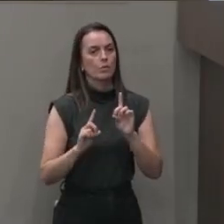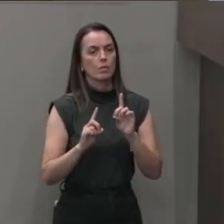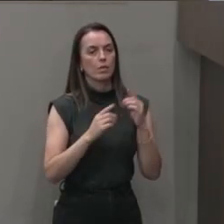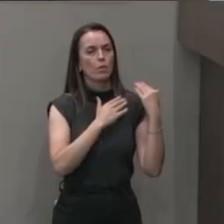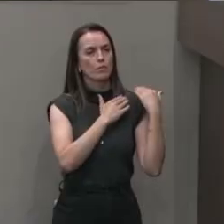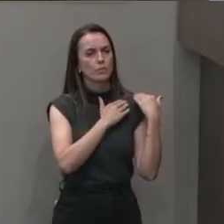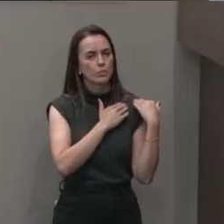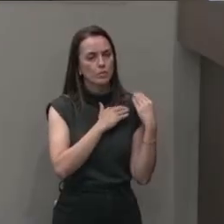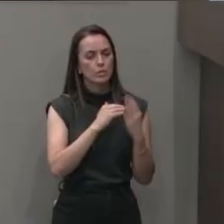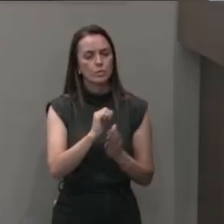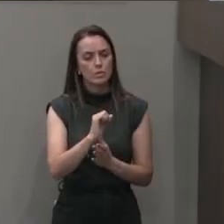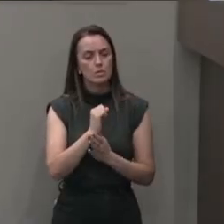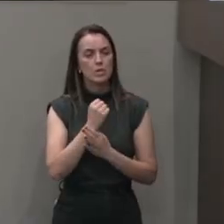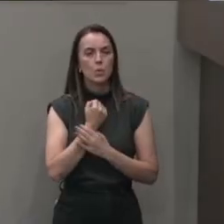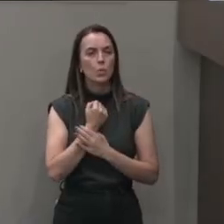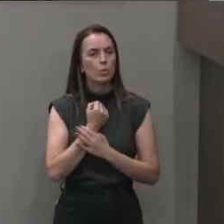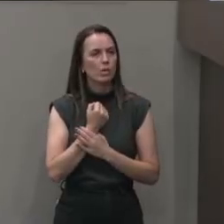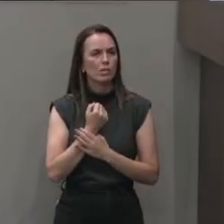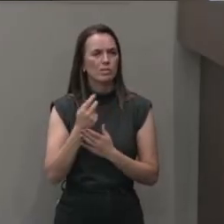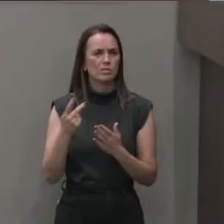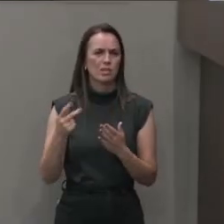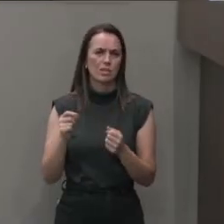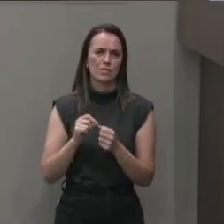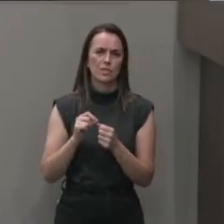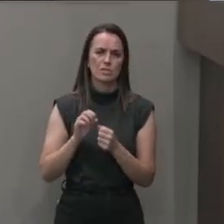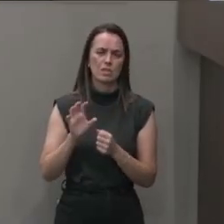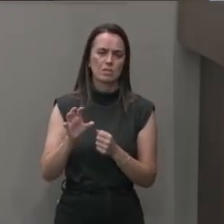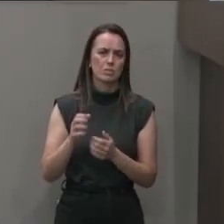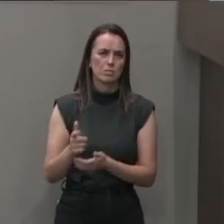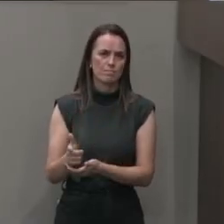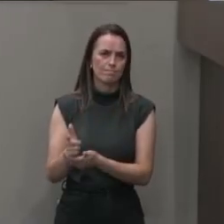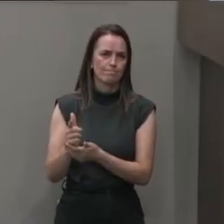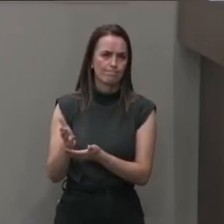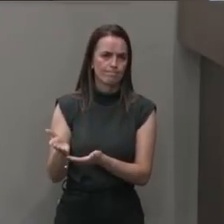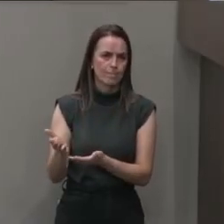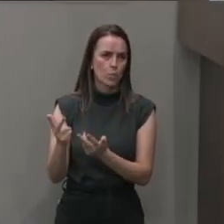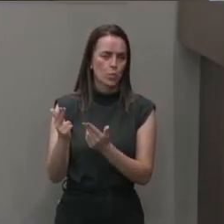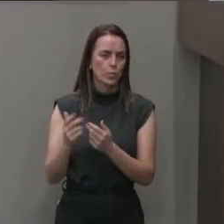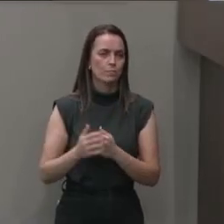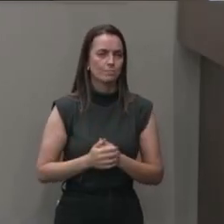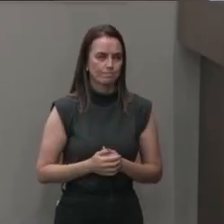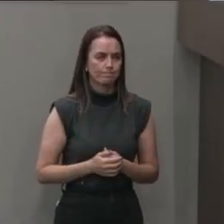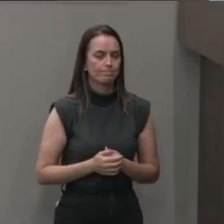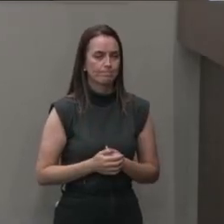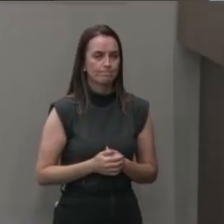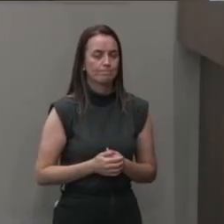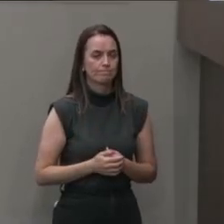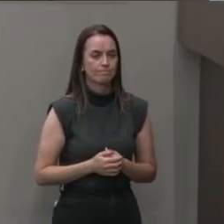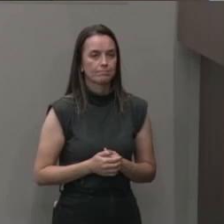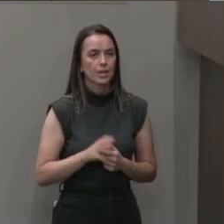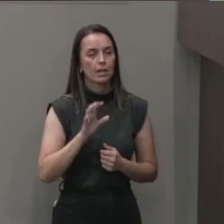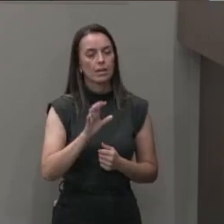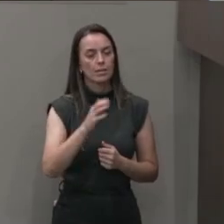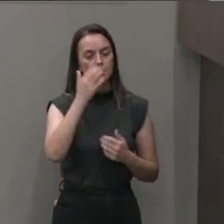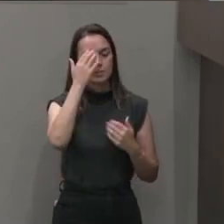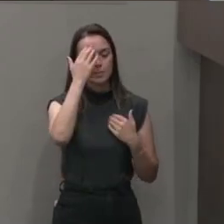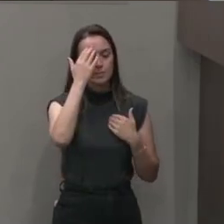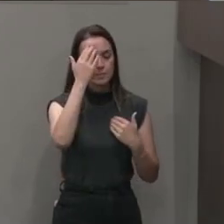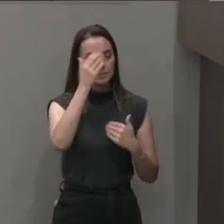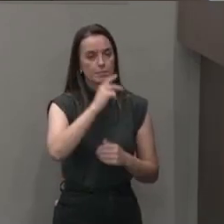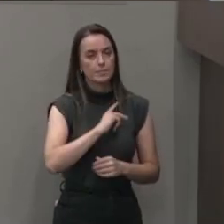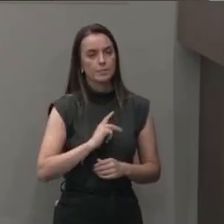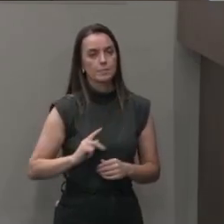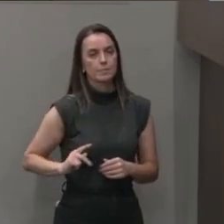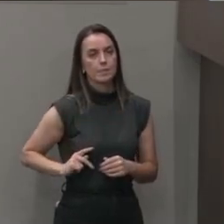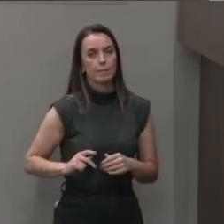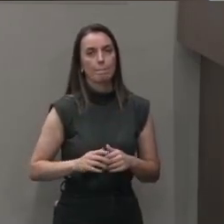dar segurança para as pessoas acabar cometendo uma atrocidade dessas com o trabalhador. Era isso, presidente. Muito obrigada.